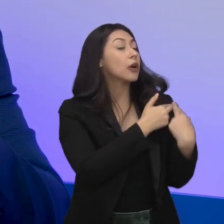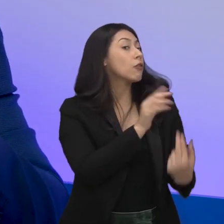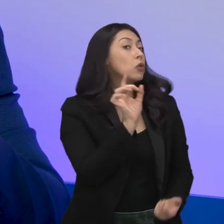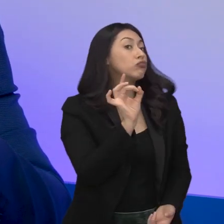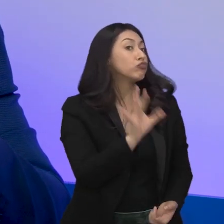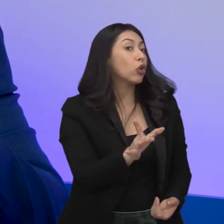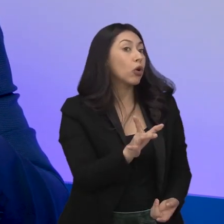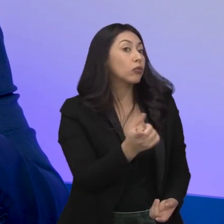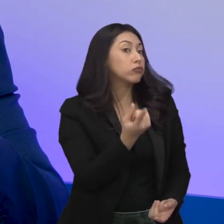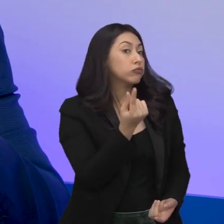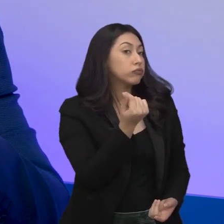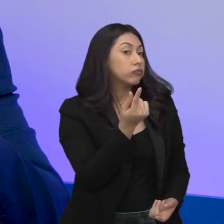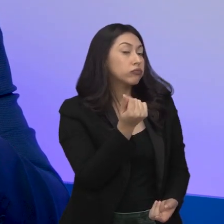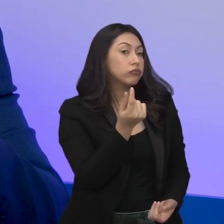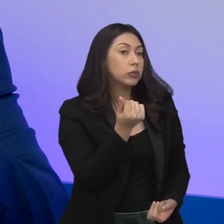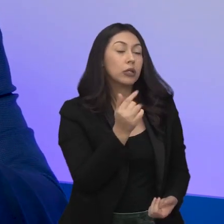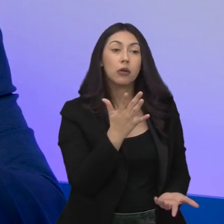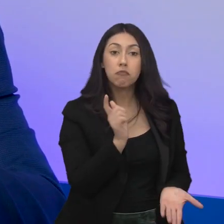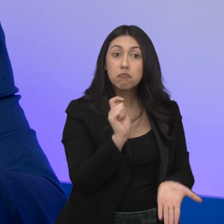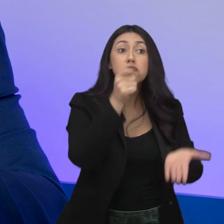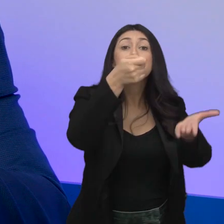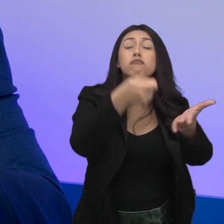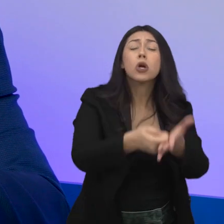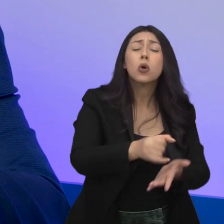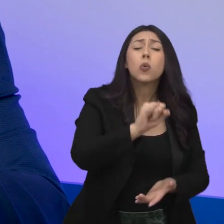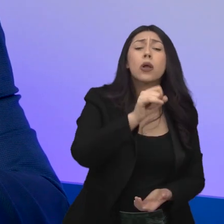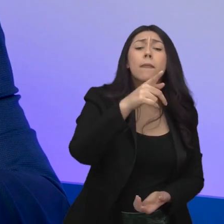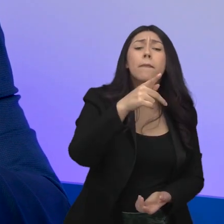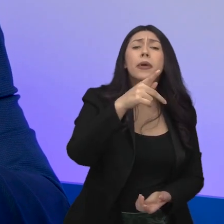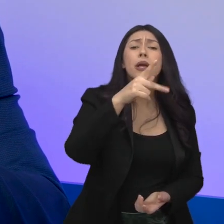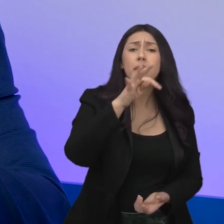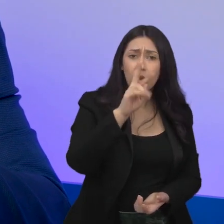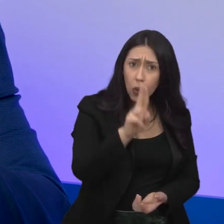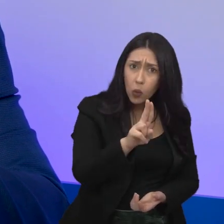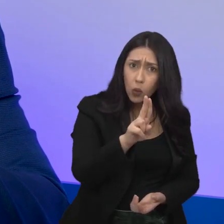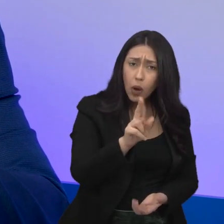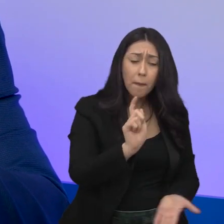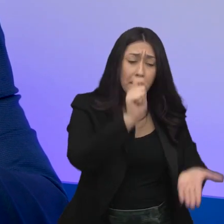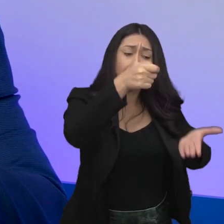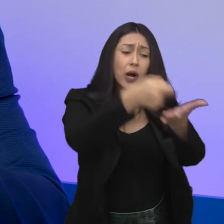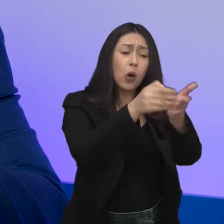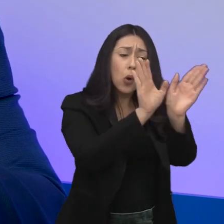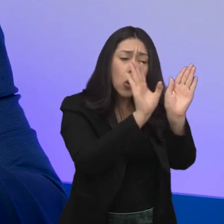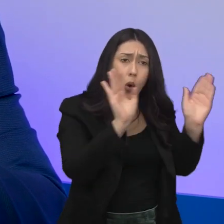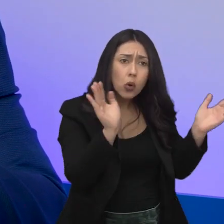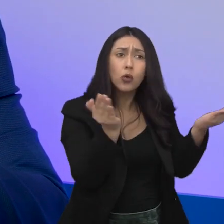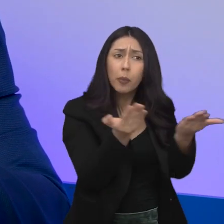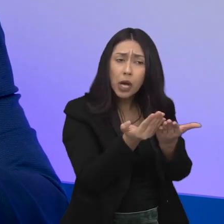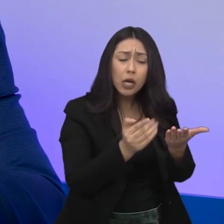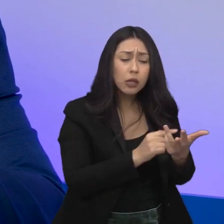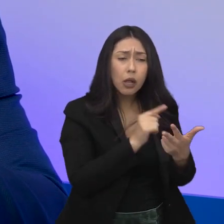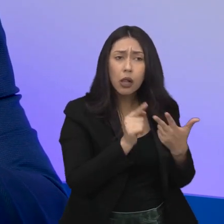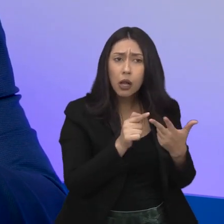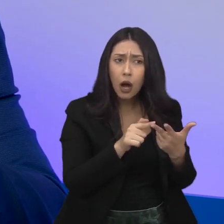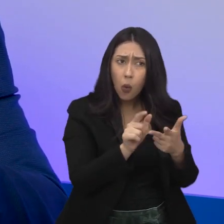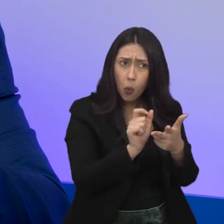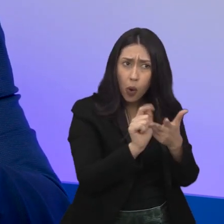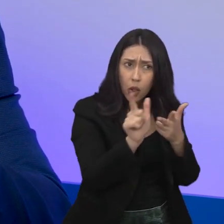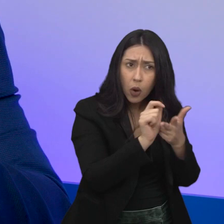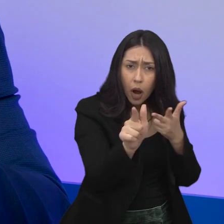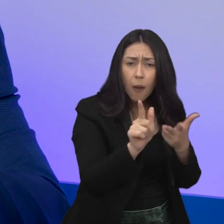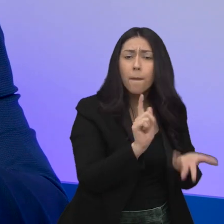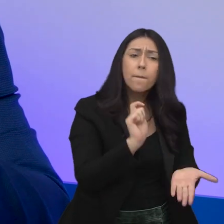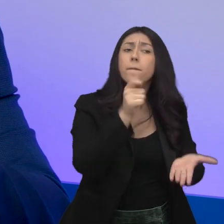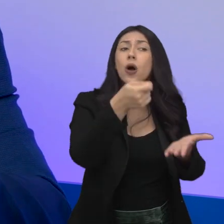responsabilidade financeira, vamos dizer. Pagou IPTU, o inquilino pagou IPTU, pagou condomínio, ele pagou o aluguel,